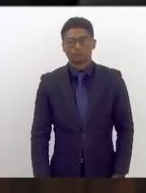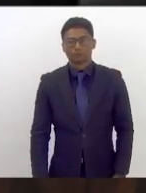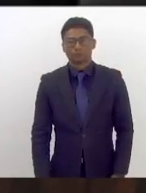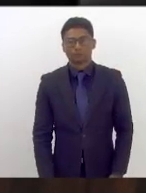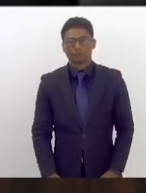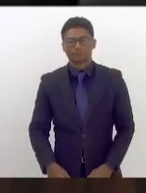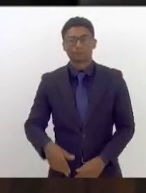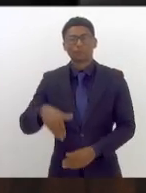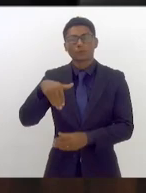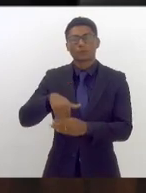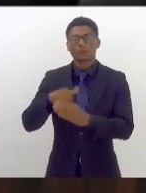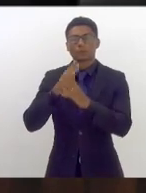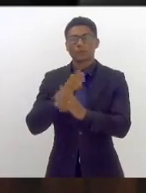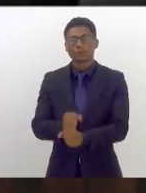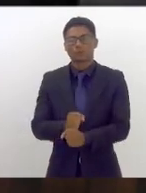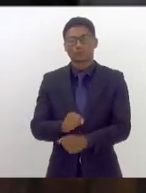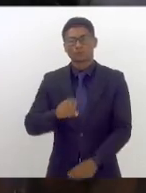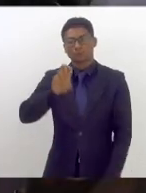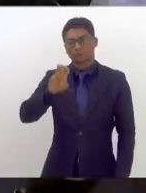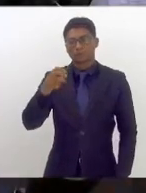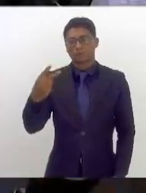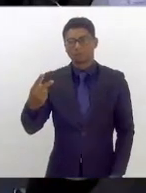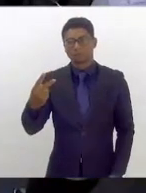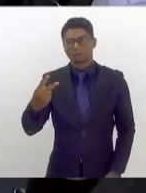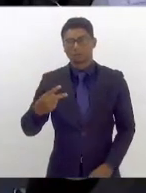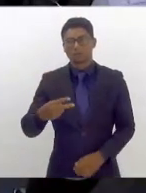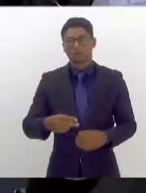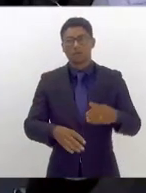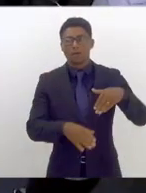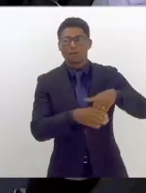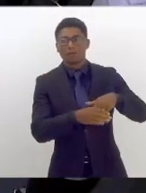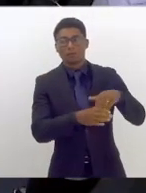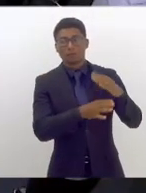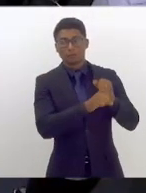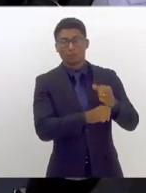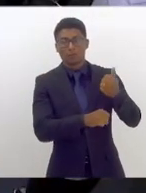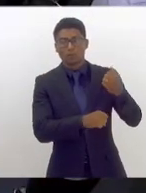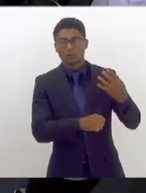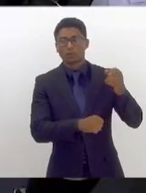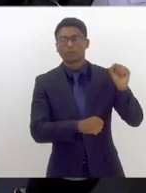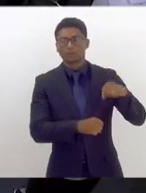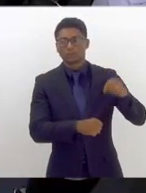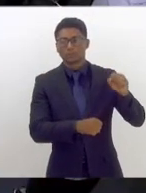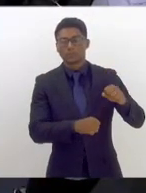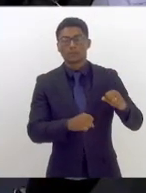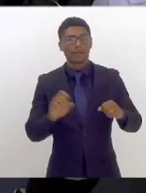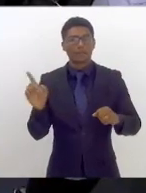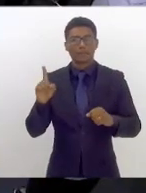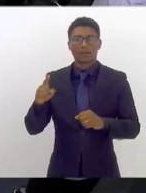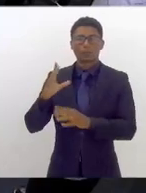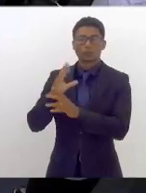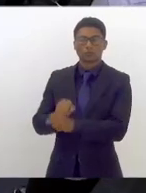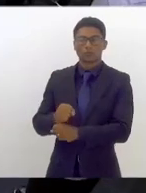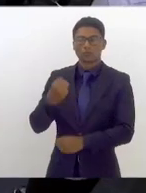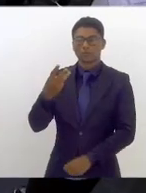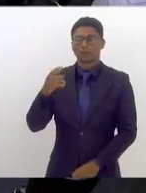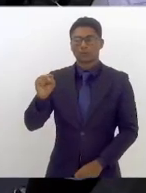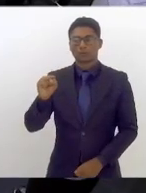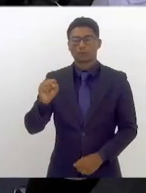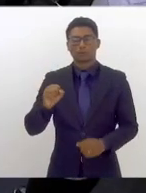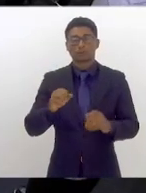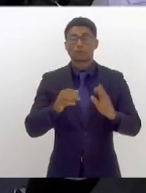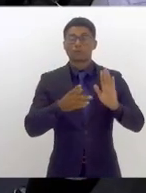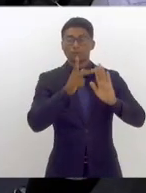votaram 52 senhoras parlamentares 14 sim 38 não projeto vai ao